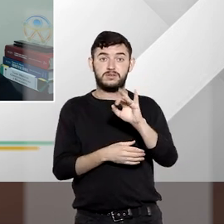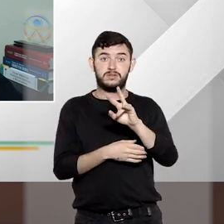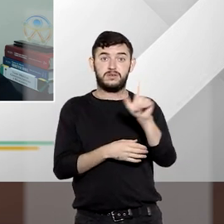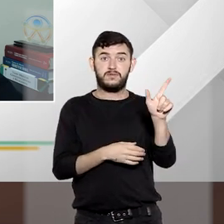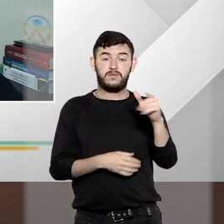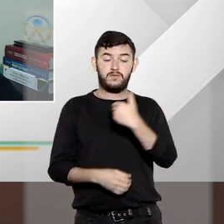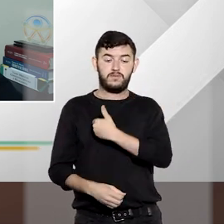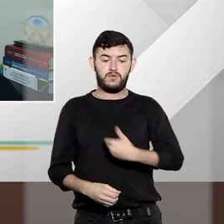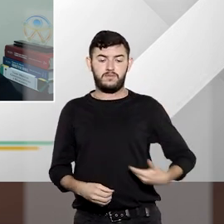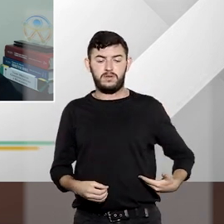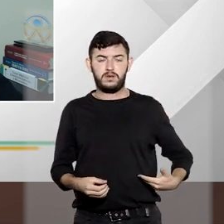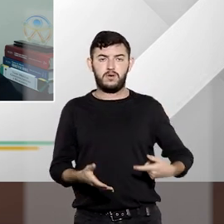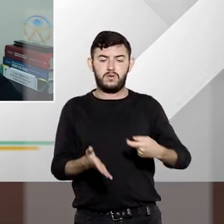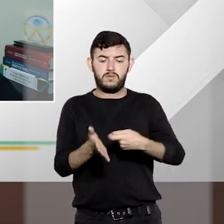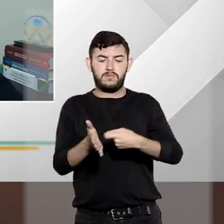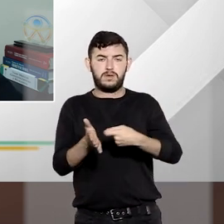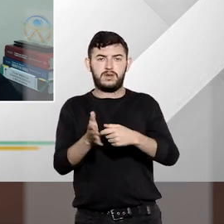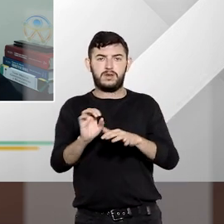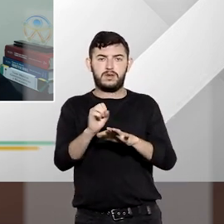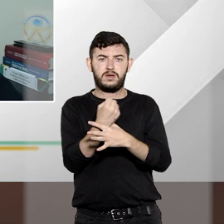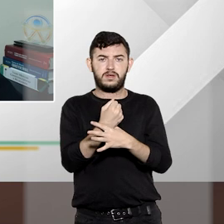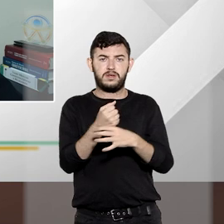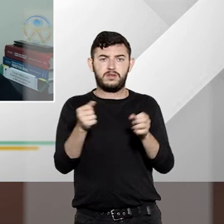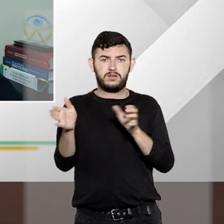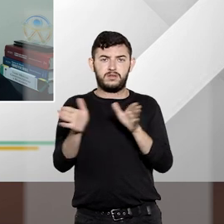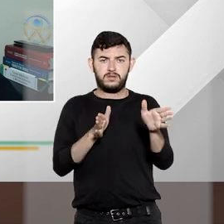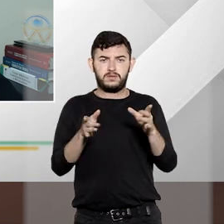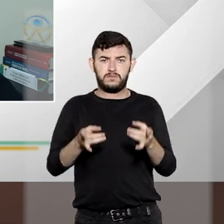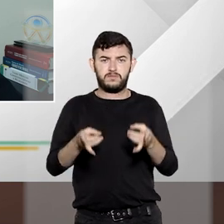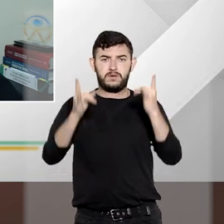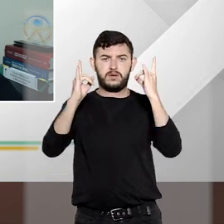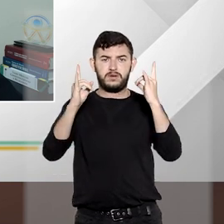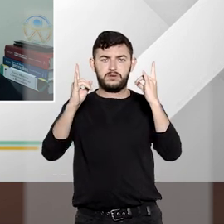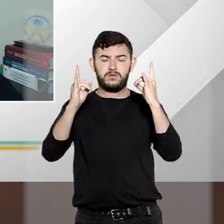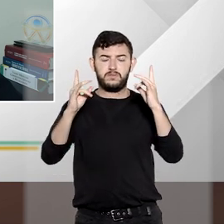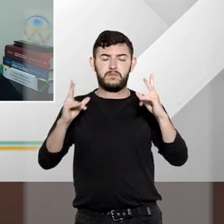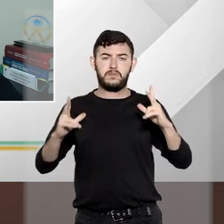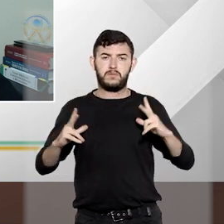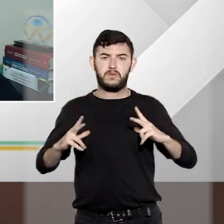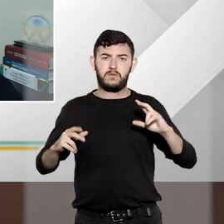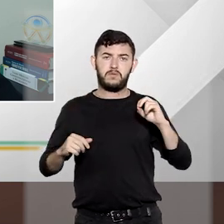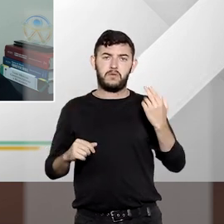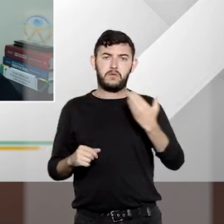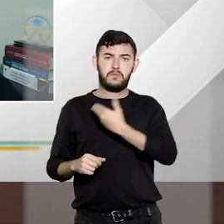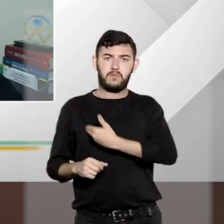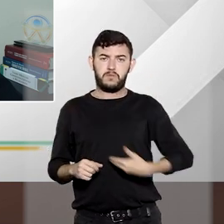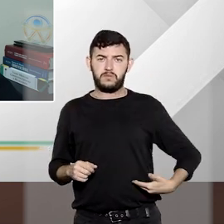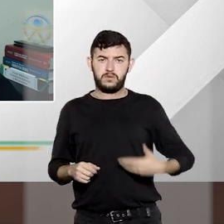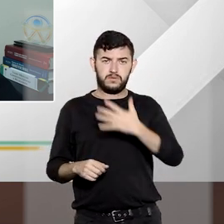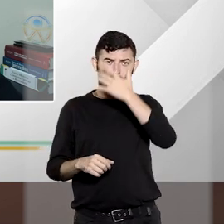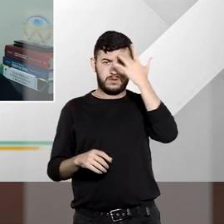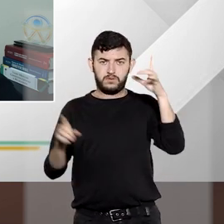obrigar fazer a fim de garantir a acessibilidade nos prédios públicos ou privados às pessoas com